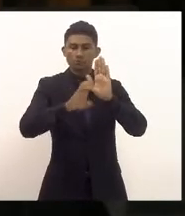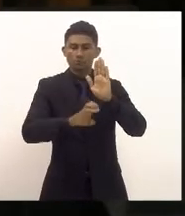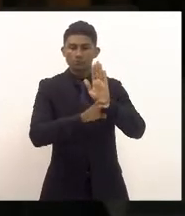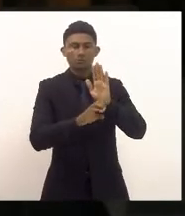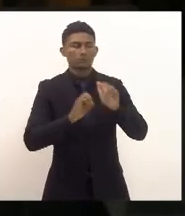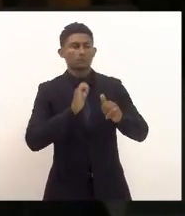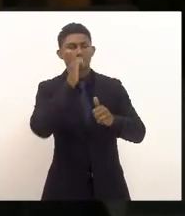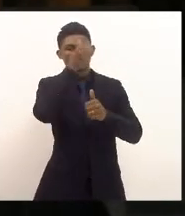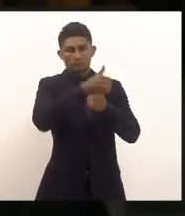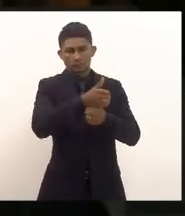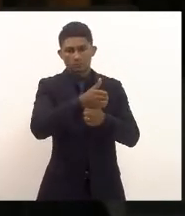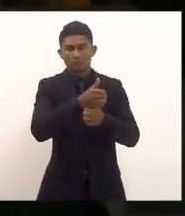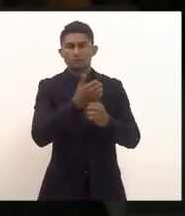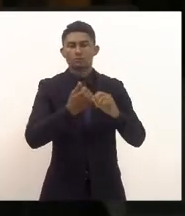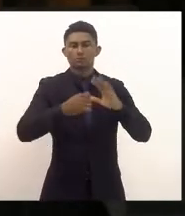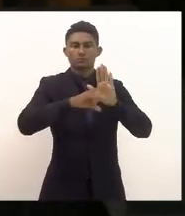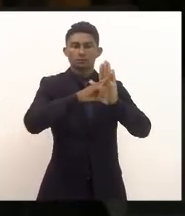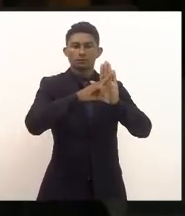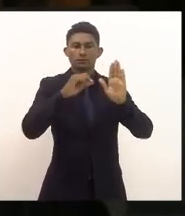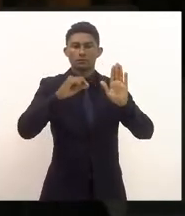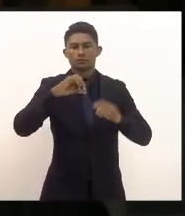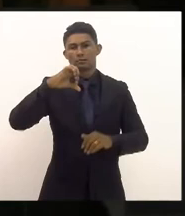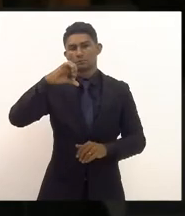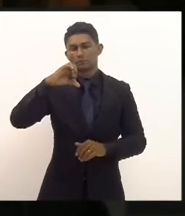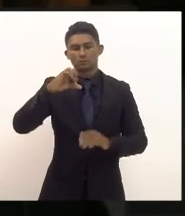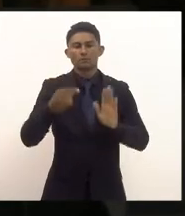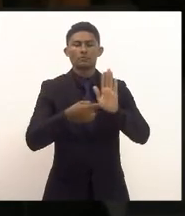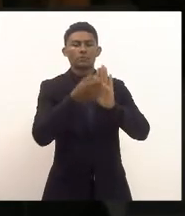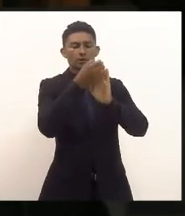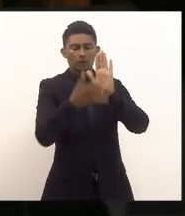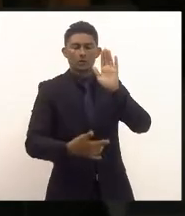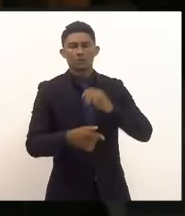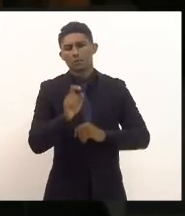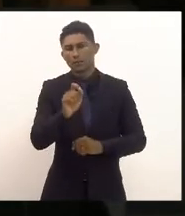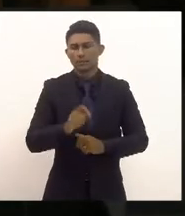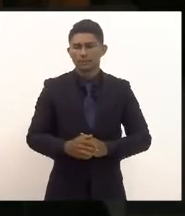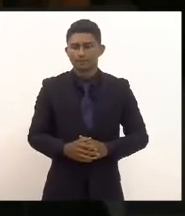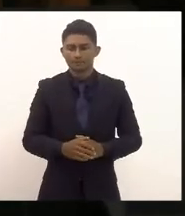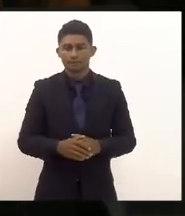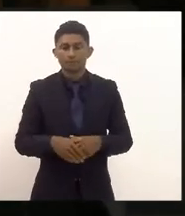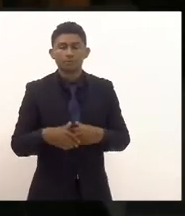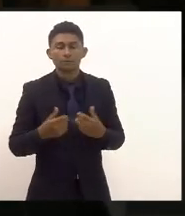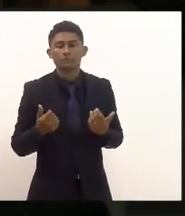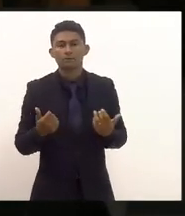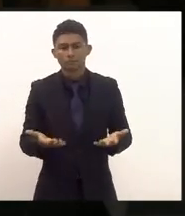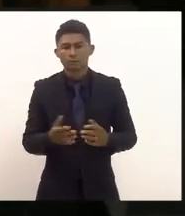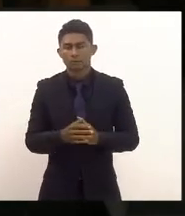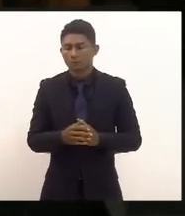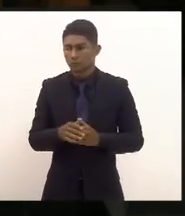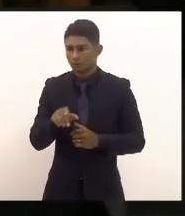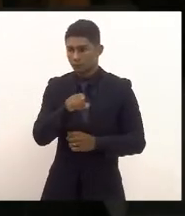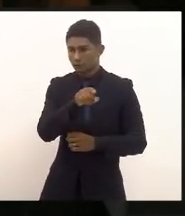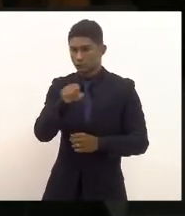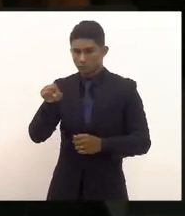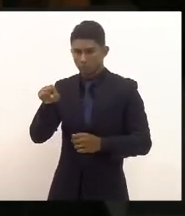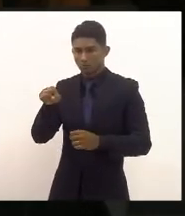o que que diz o artigo 9º e a promoção ou progressão funcional